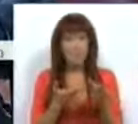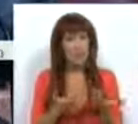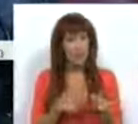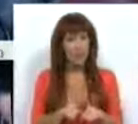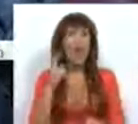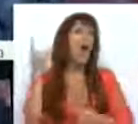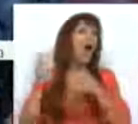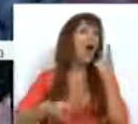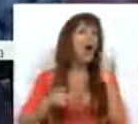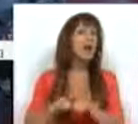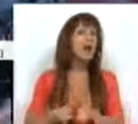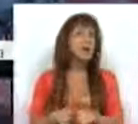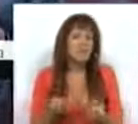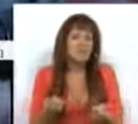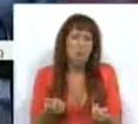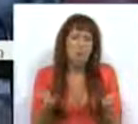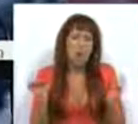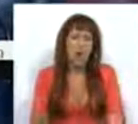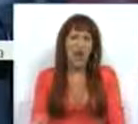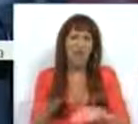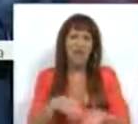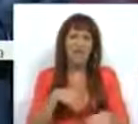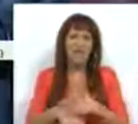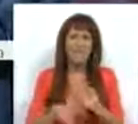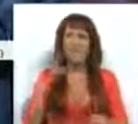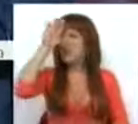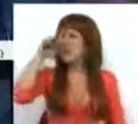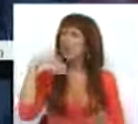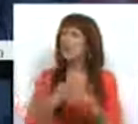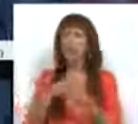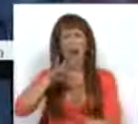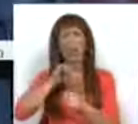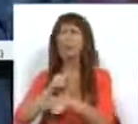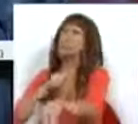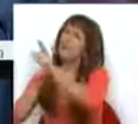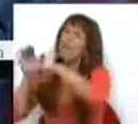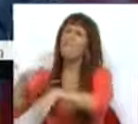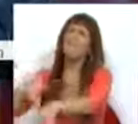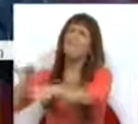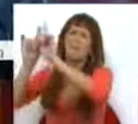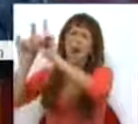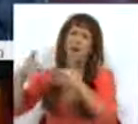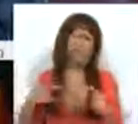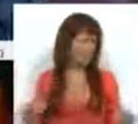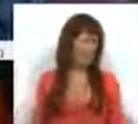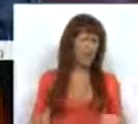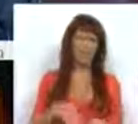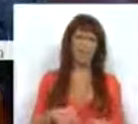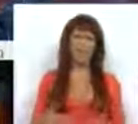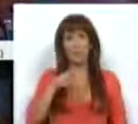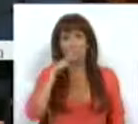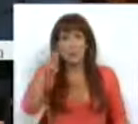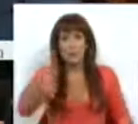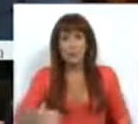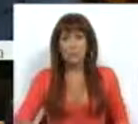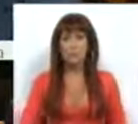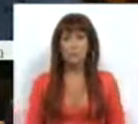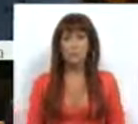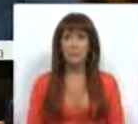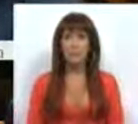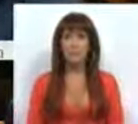matérias alguém que pouco ou nada fez recomenda a outro que faça aquilo que já fez. Disse.